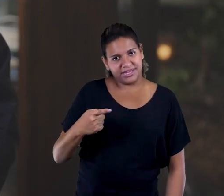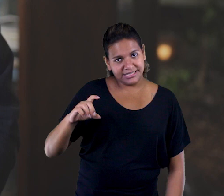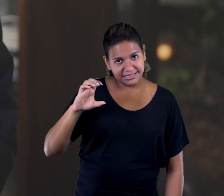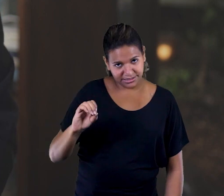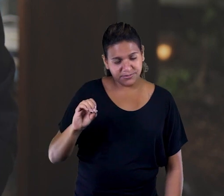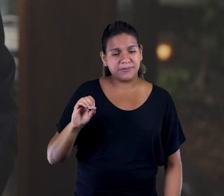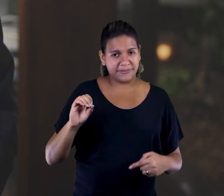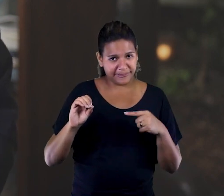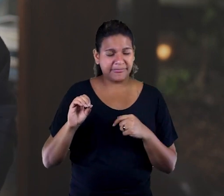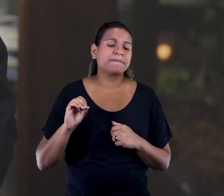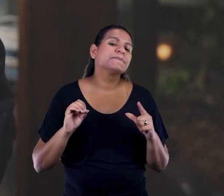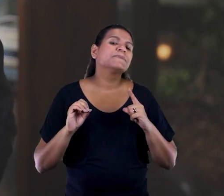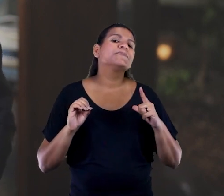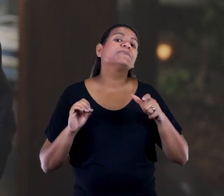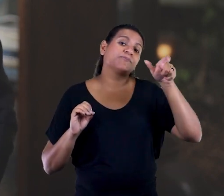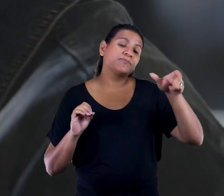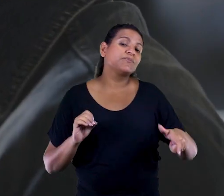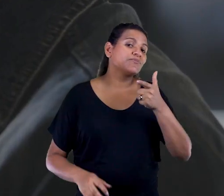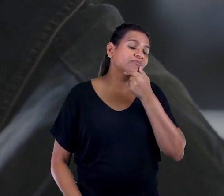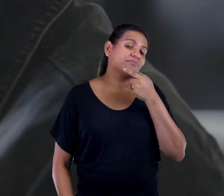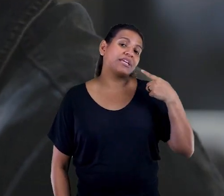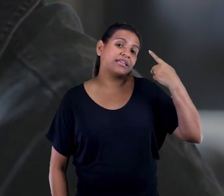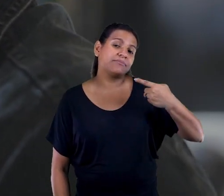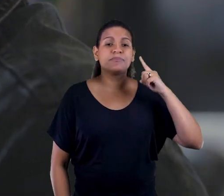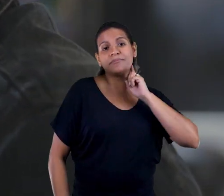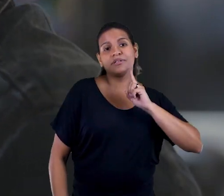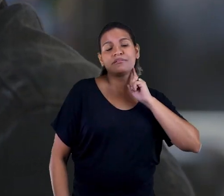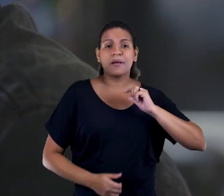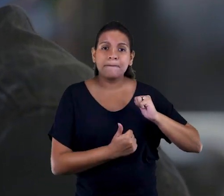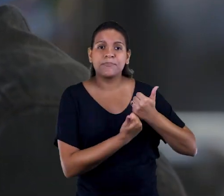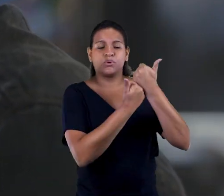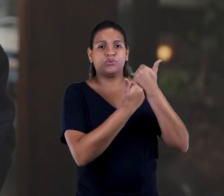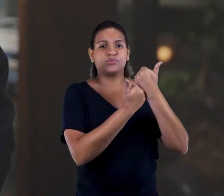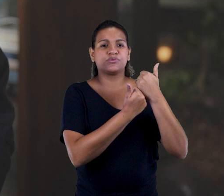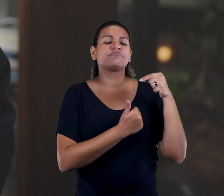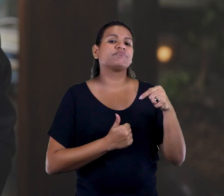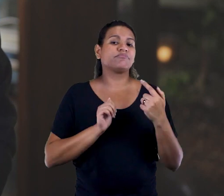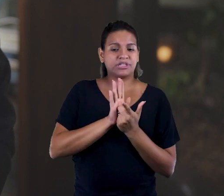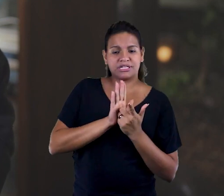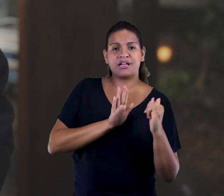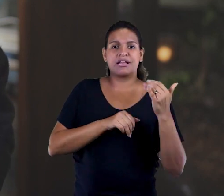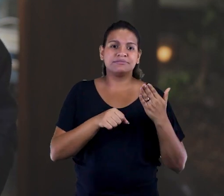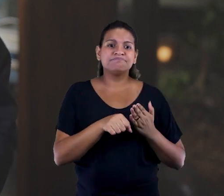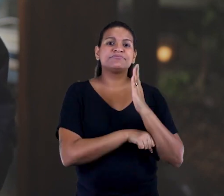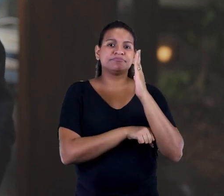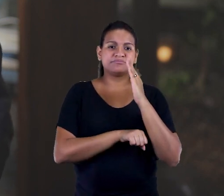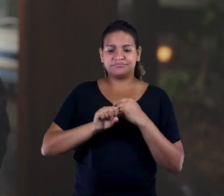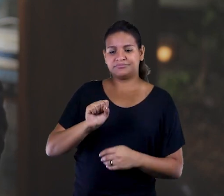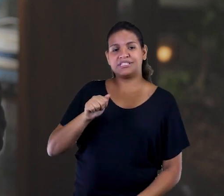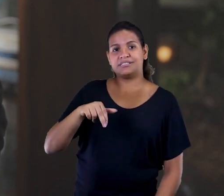o Fred Costa, que é um deputado mineiro, conseguiu o apoio do presidente da Câmara para aprovar o que eles chamam de